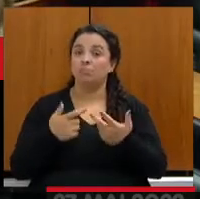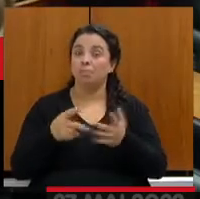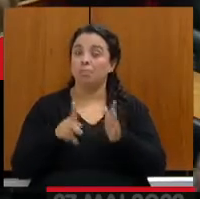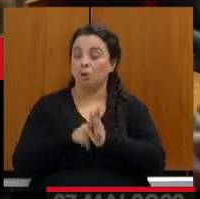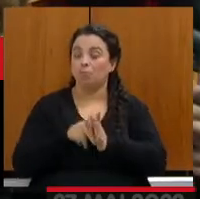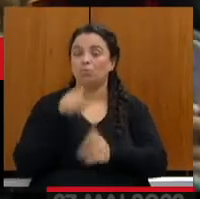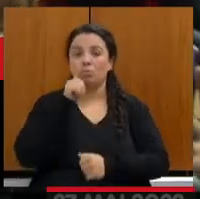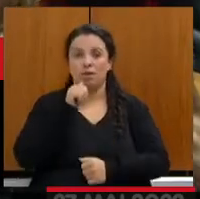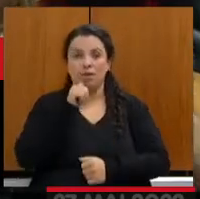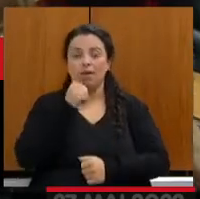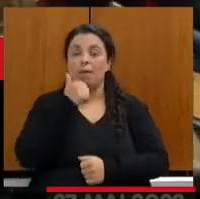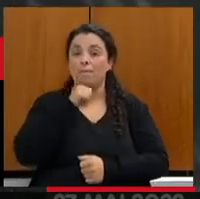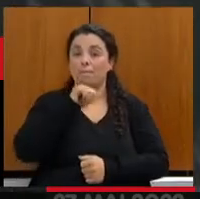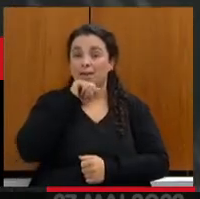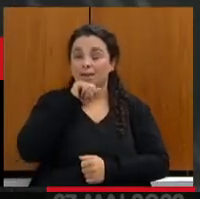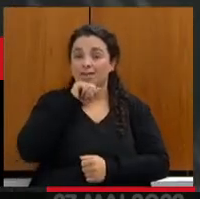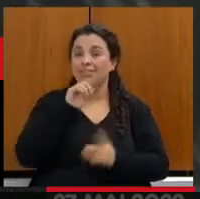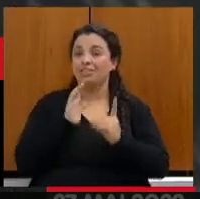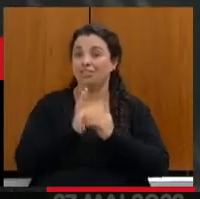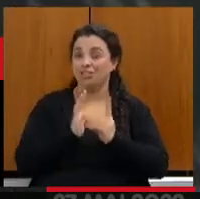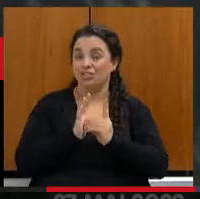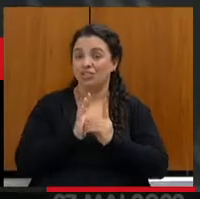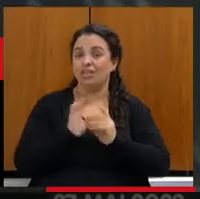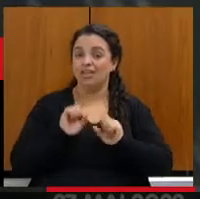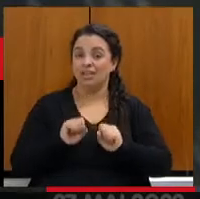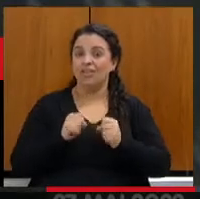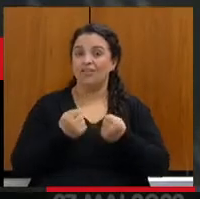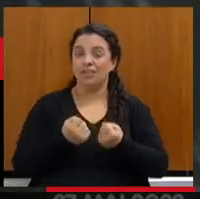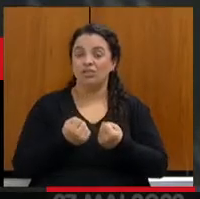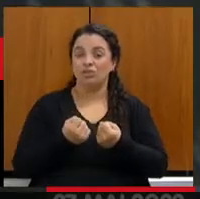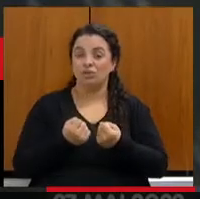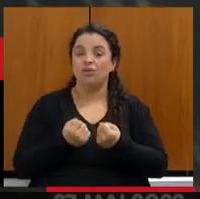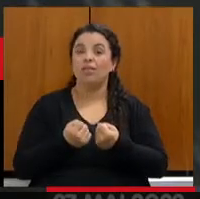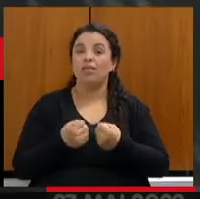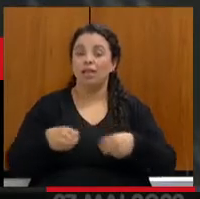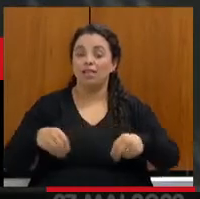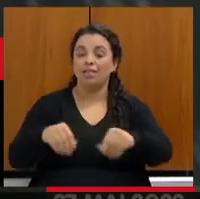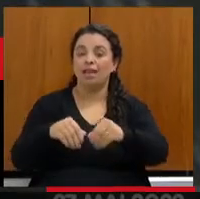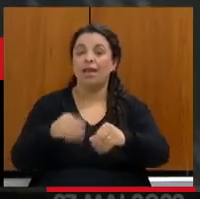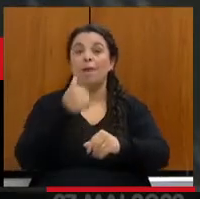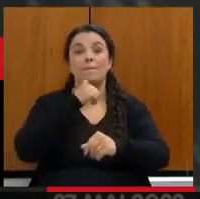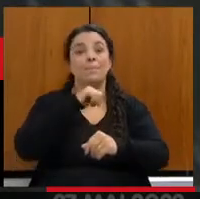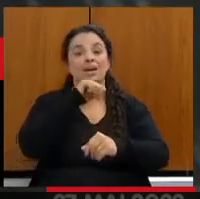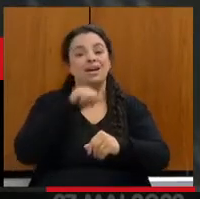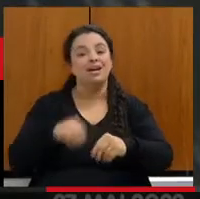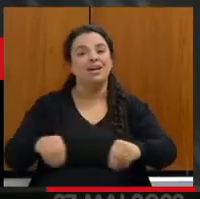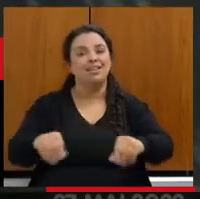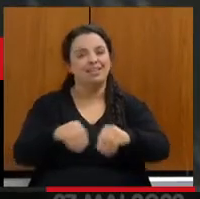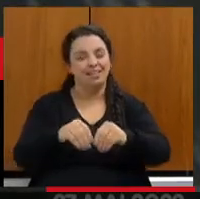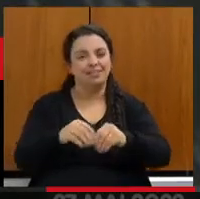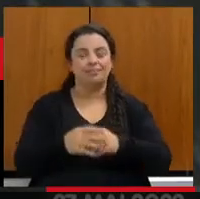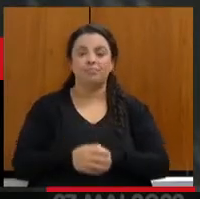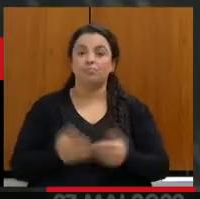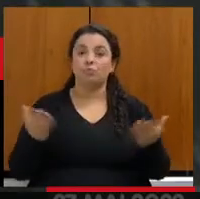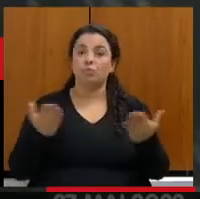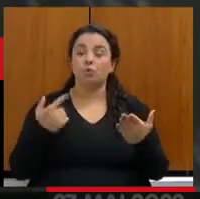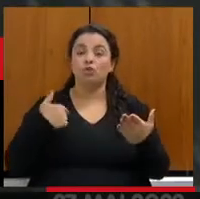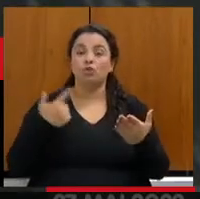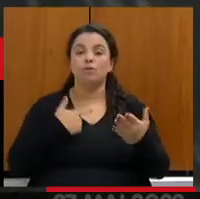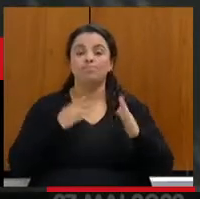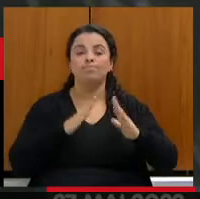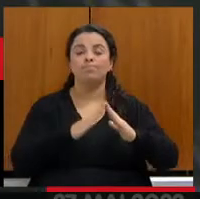mulher indígena e defensora da mãe Terra hoje nós habitamos em uma área